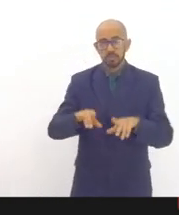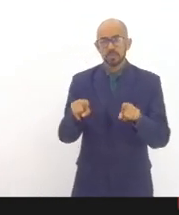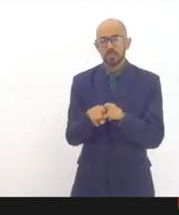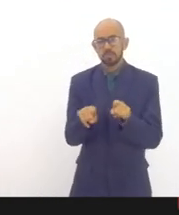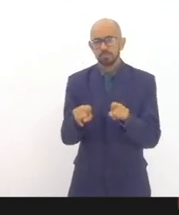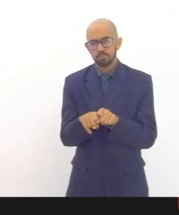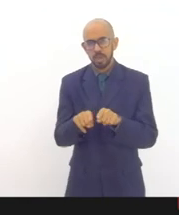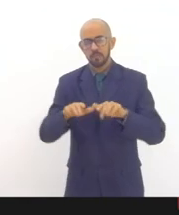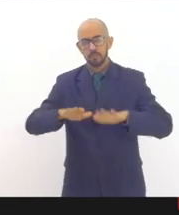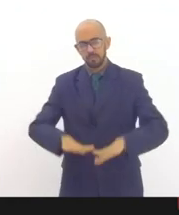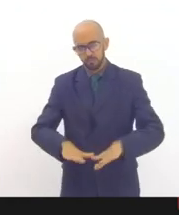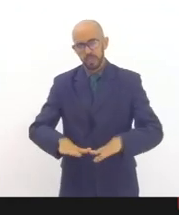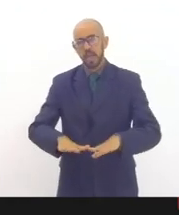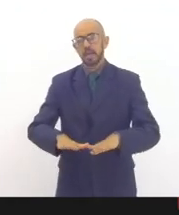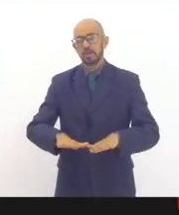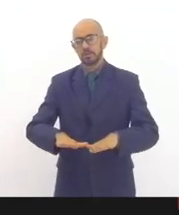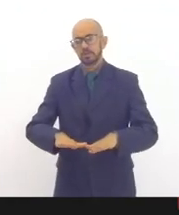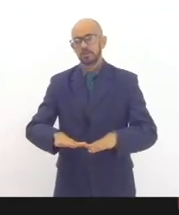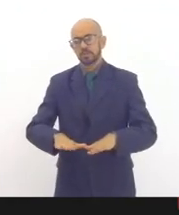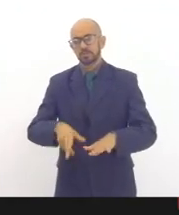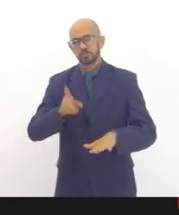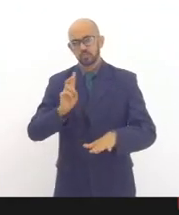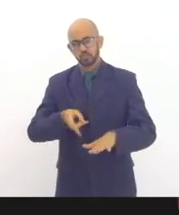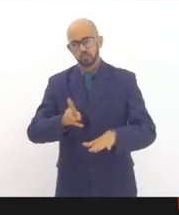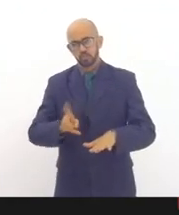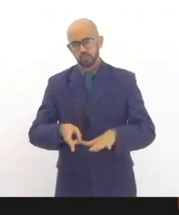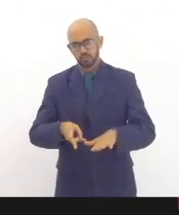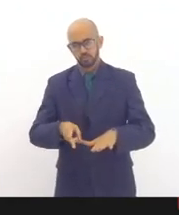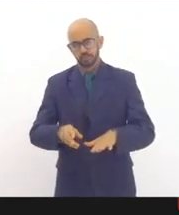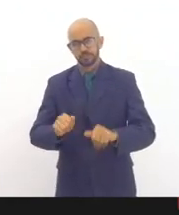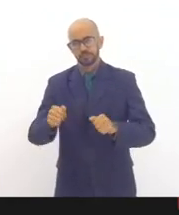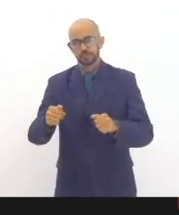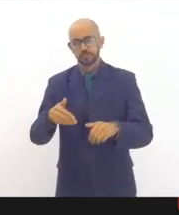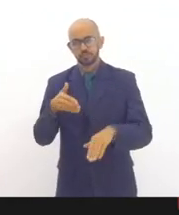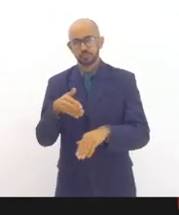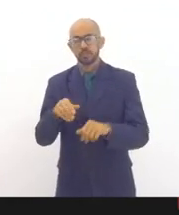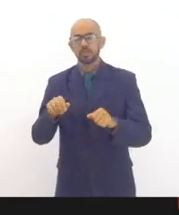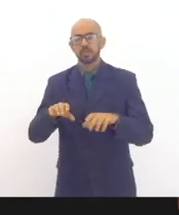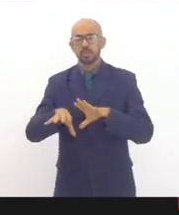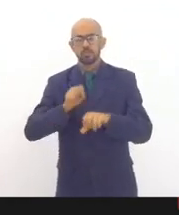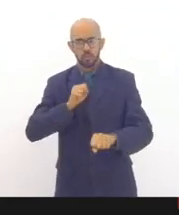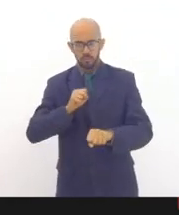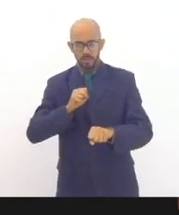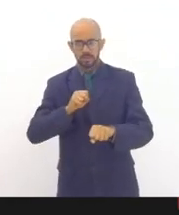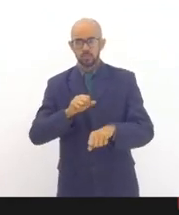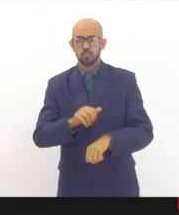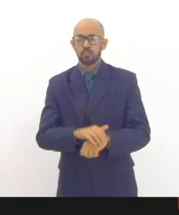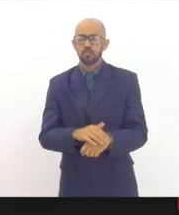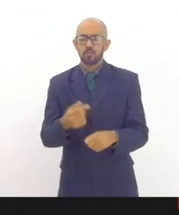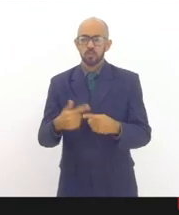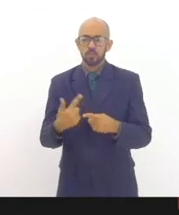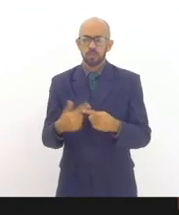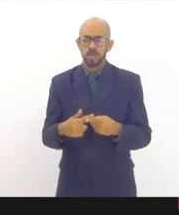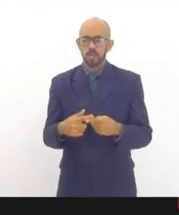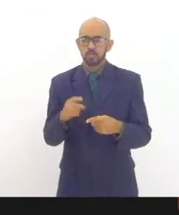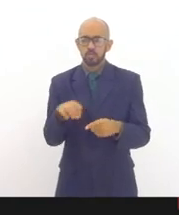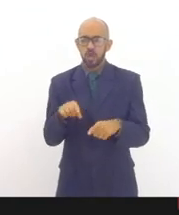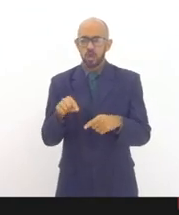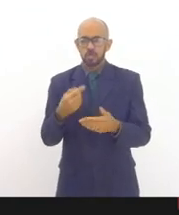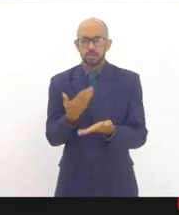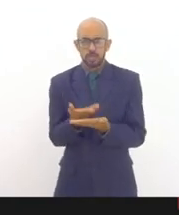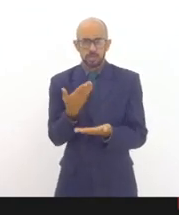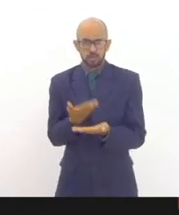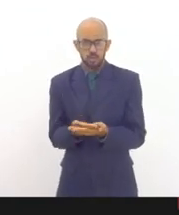a permanência, além do acesso, a permanência e a conclusão, porque apenas estar na escola sem